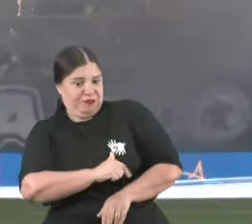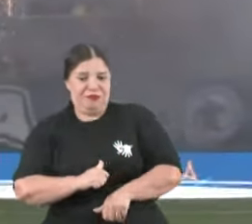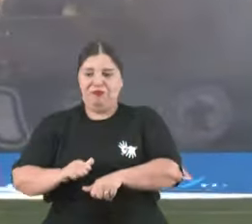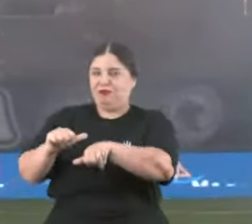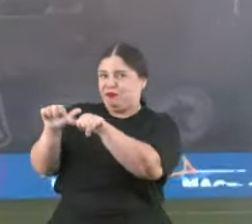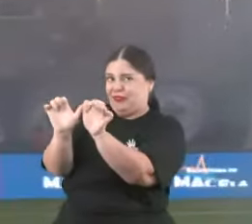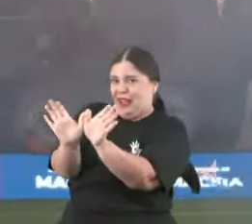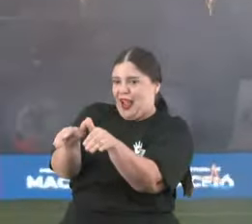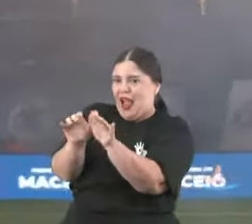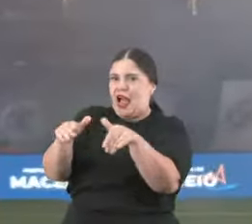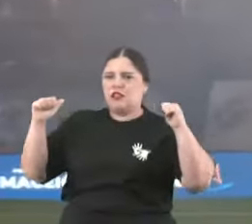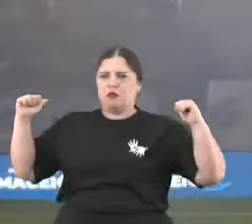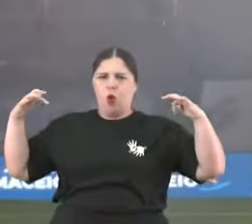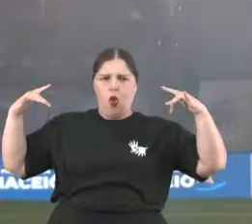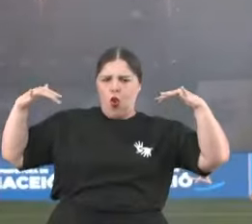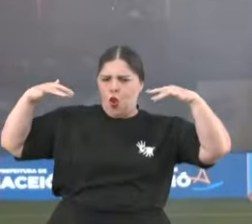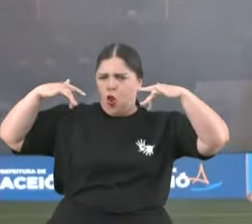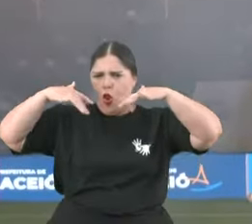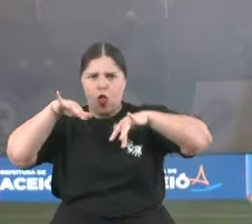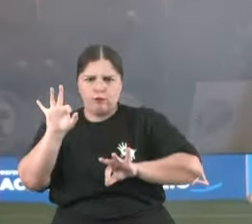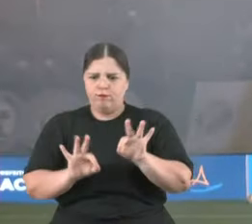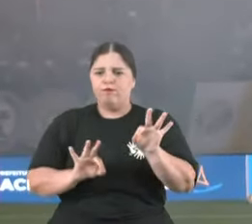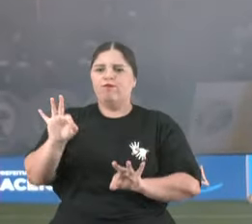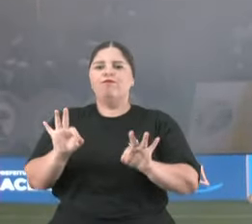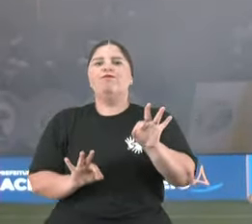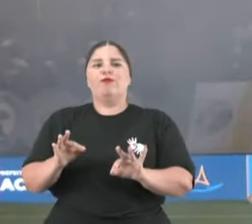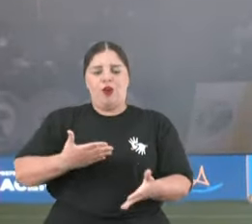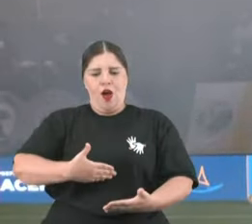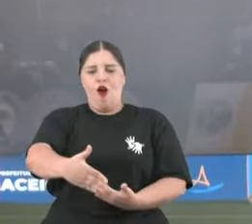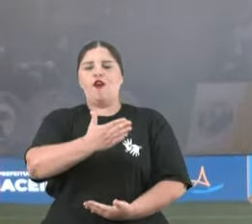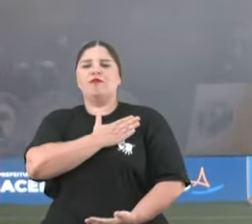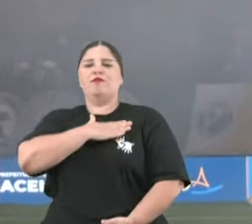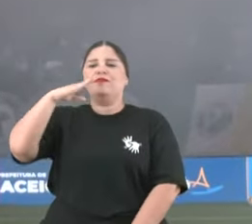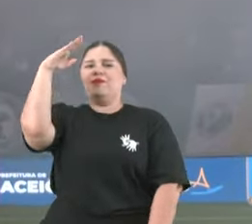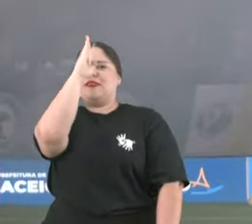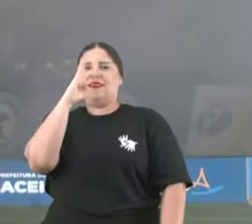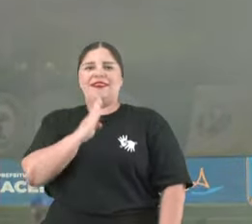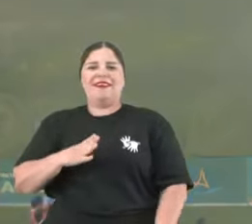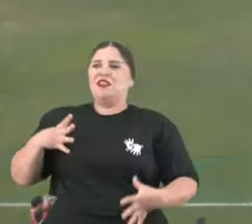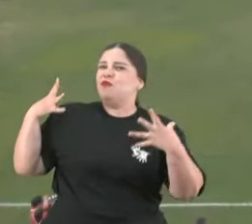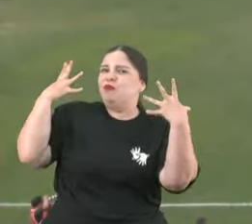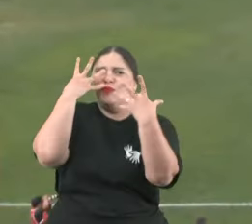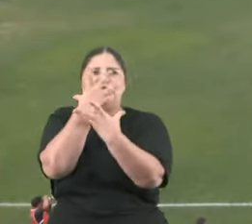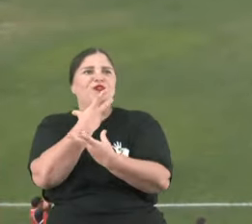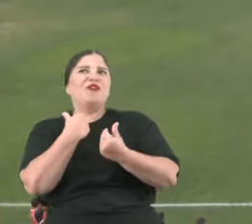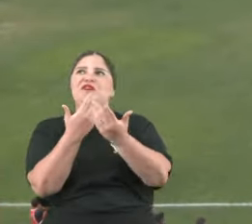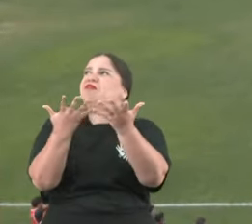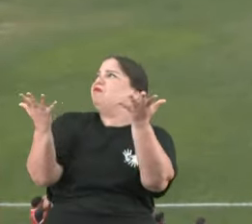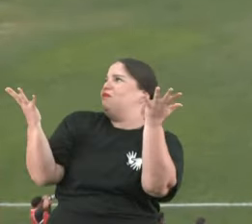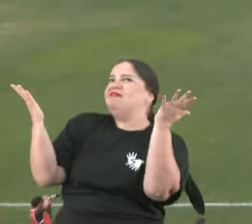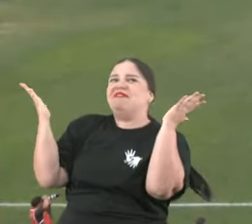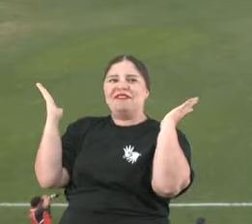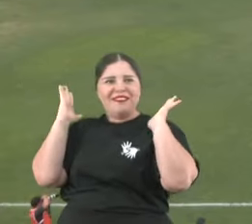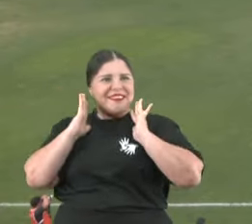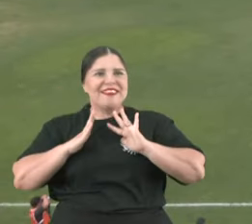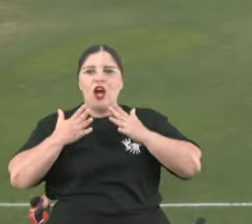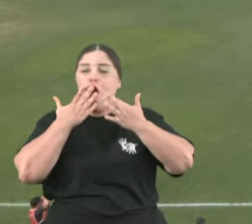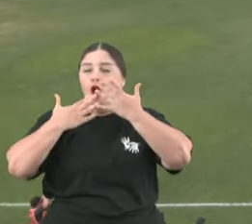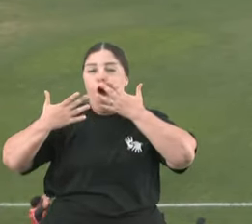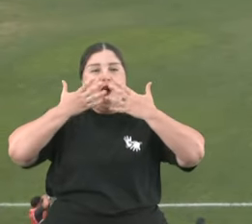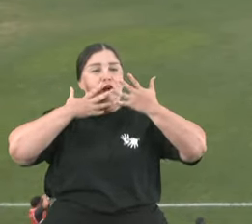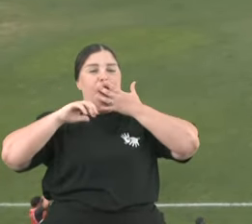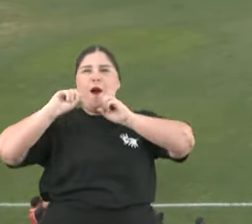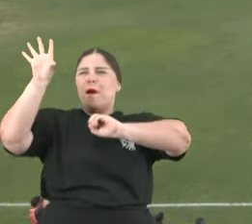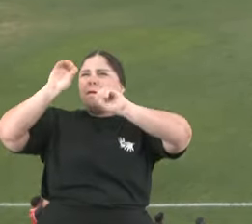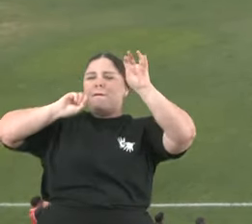do hino nacional. Olha que festa bonita! Pirotecnia, fumaça, Muito legal,